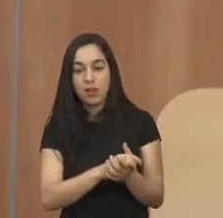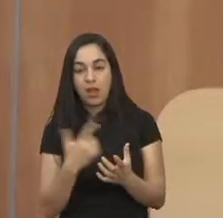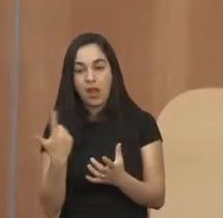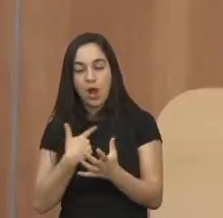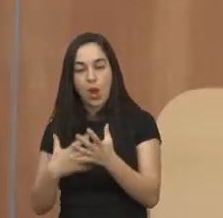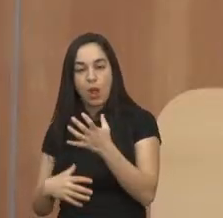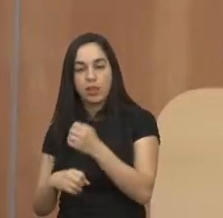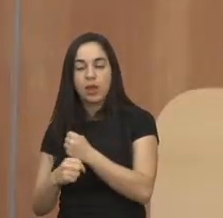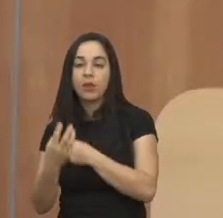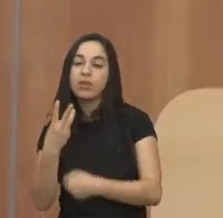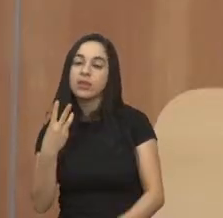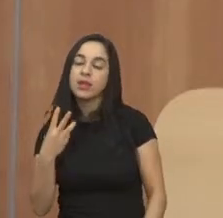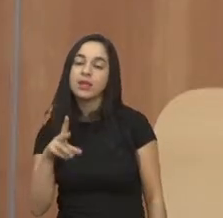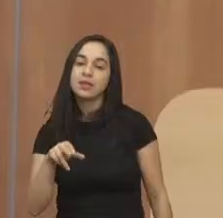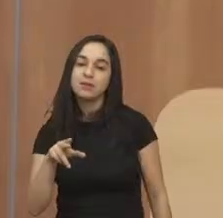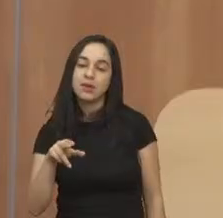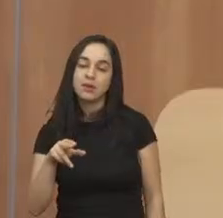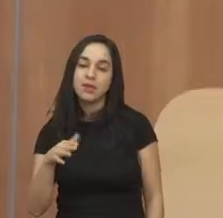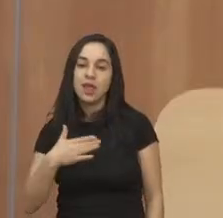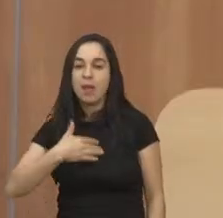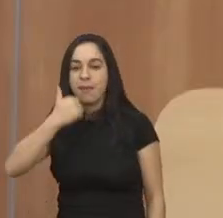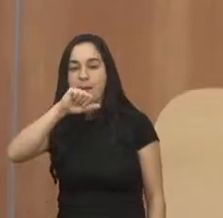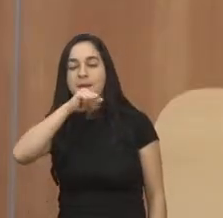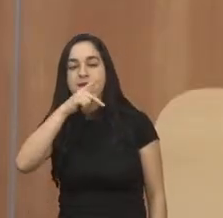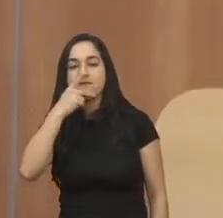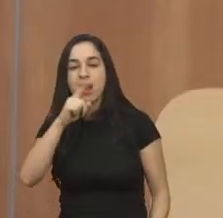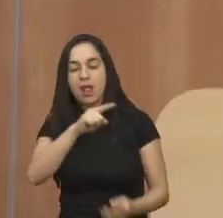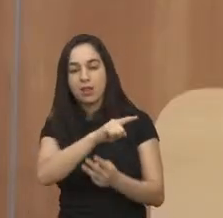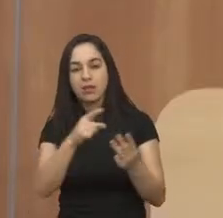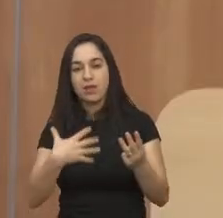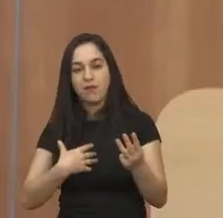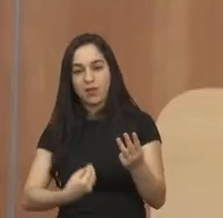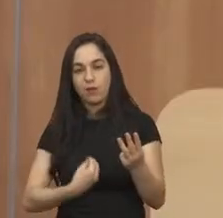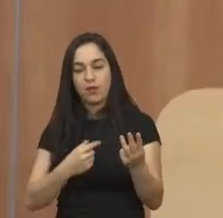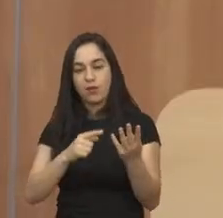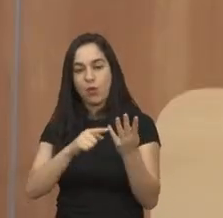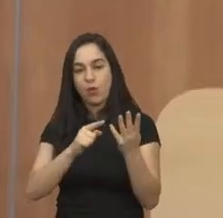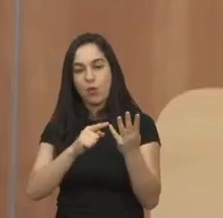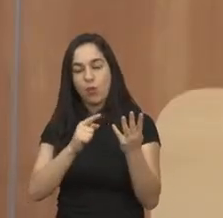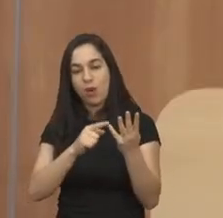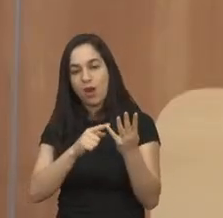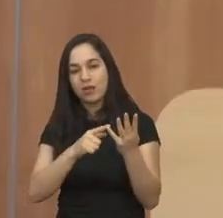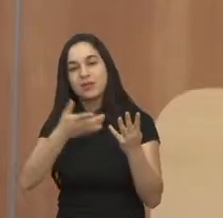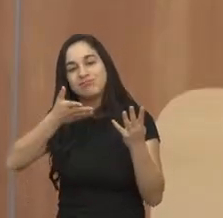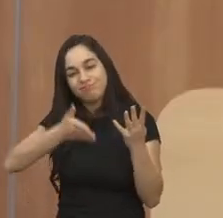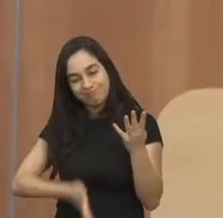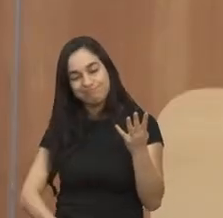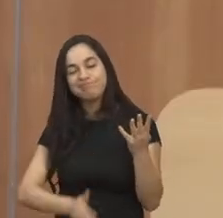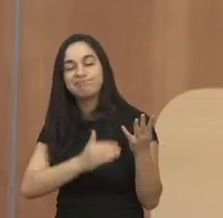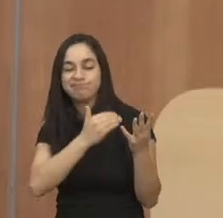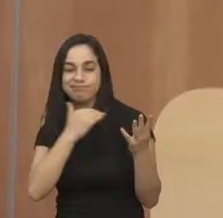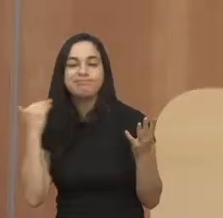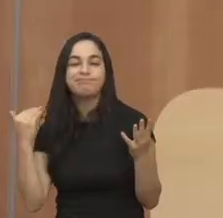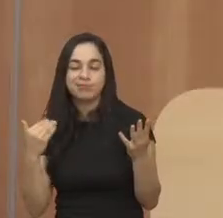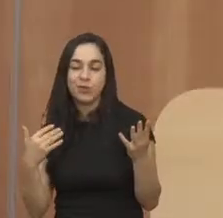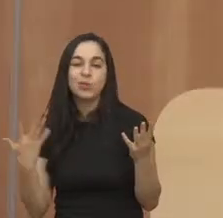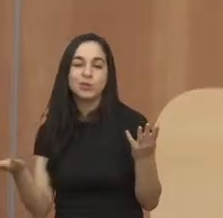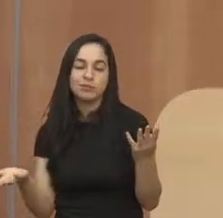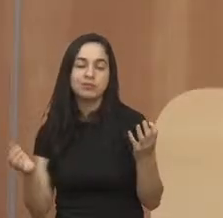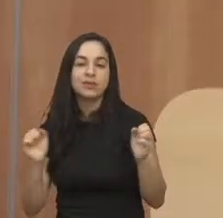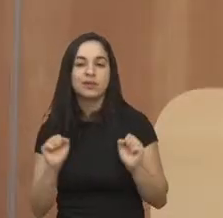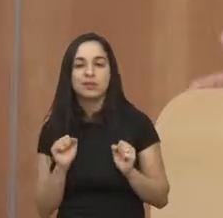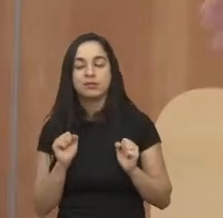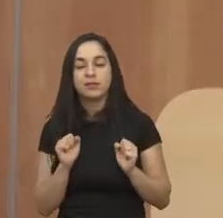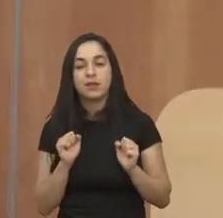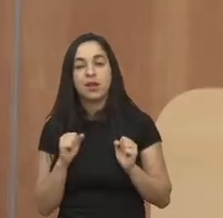fala que o 4º filho aconteceu também, de não vir para o mundo. Então a gente,